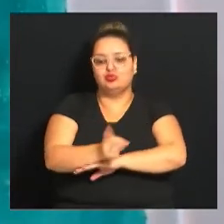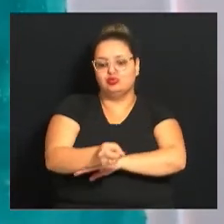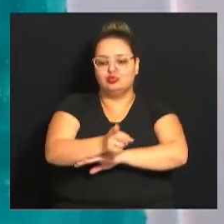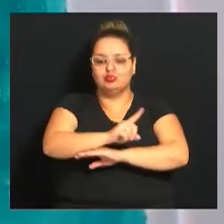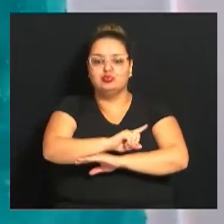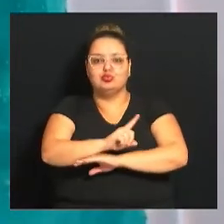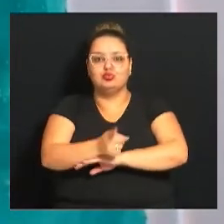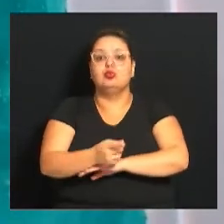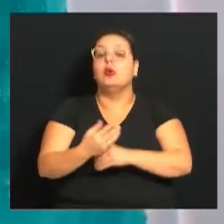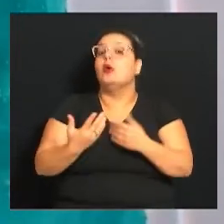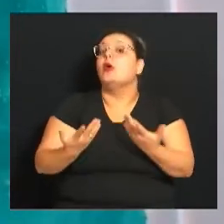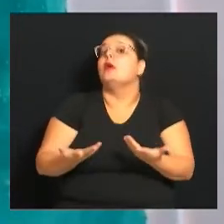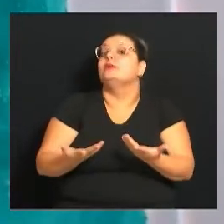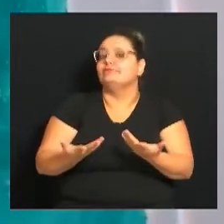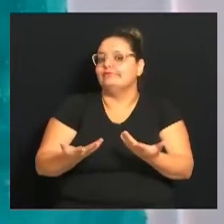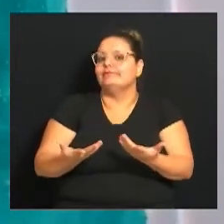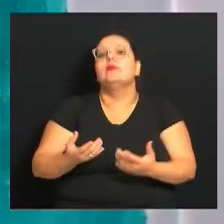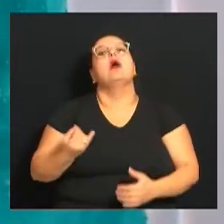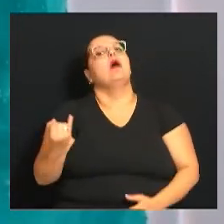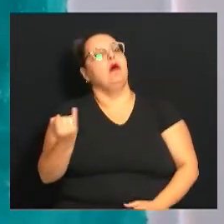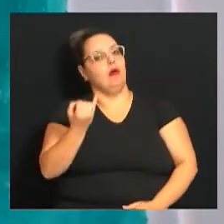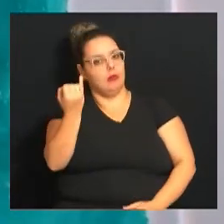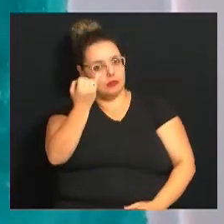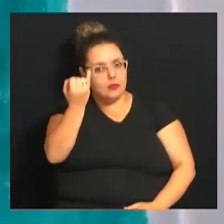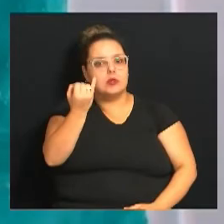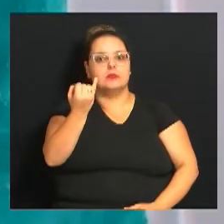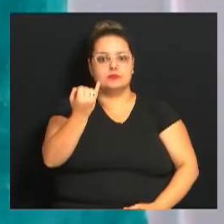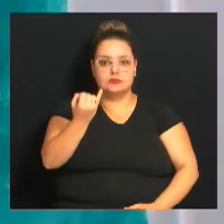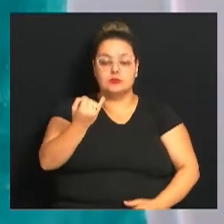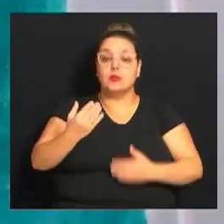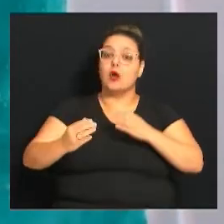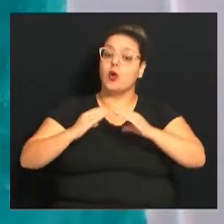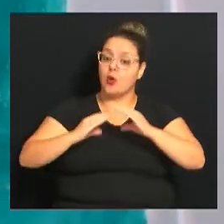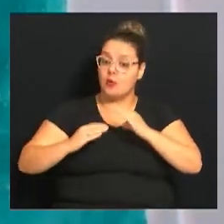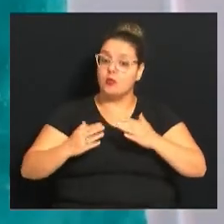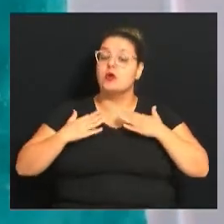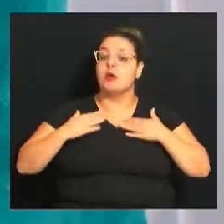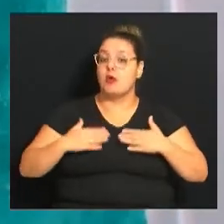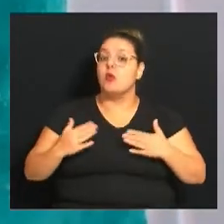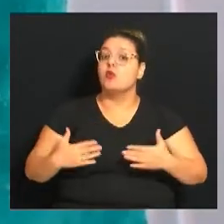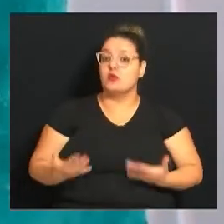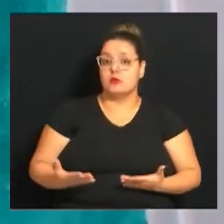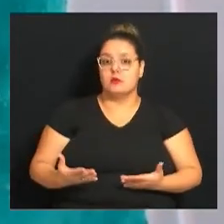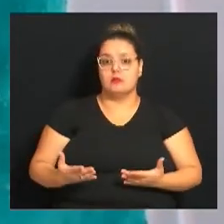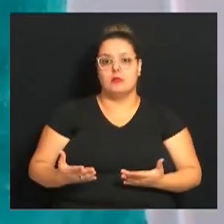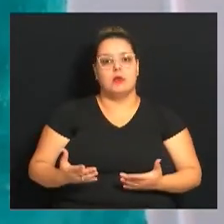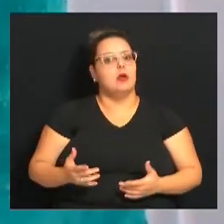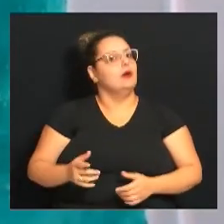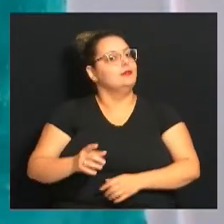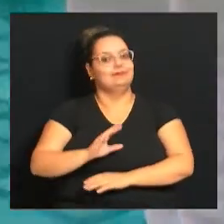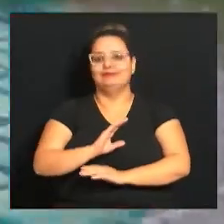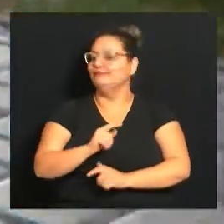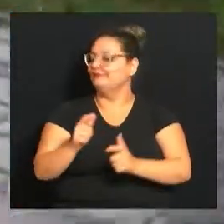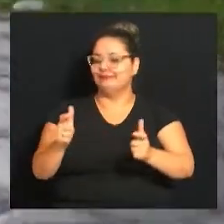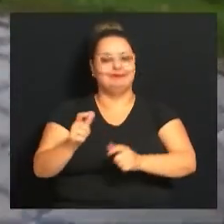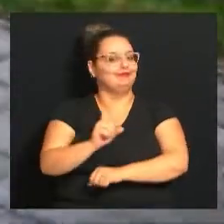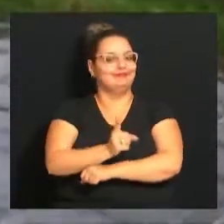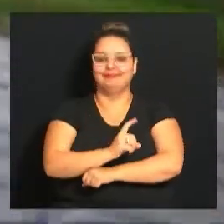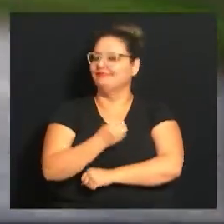cauda do cachorro é uma parte muito importante da expressão e da comunicação corporal dele. Nem todo cachorro que balança o rabo é bonzinho.